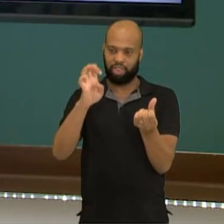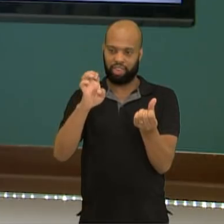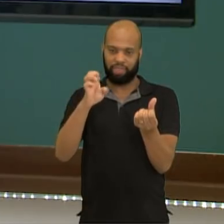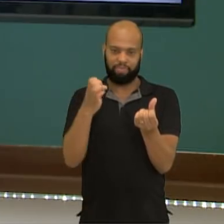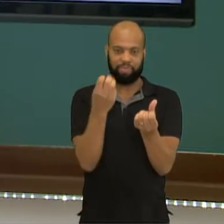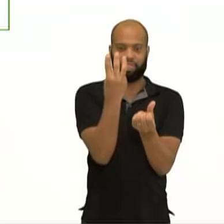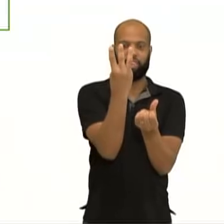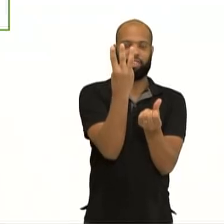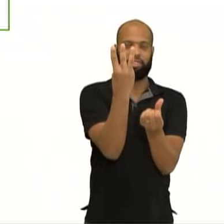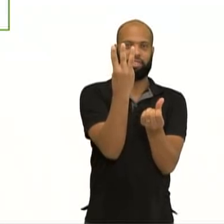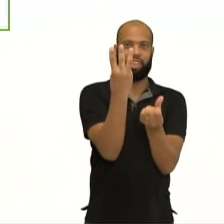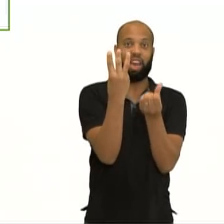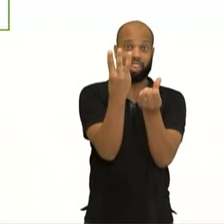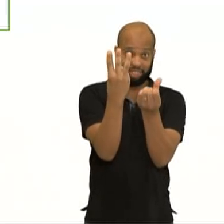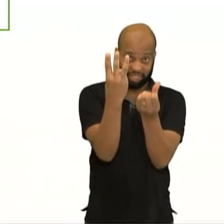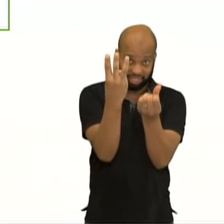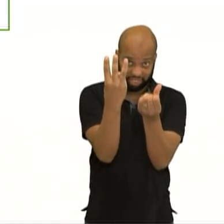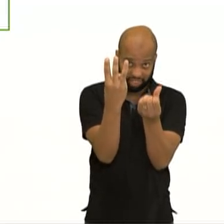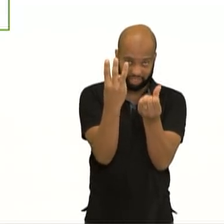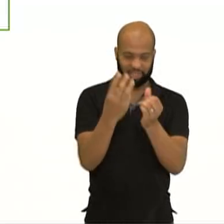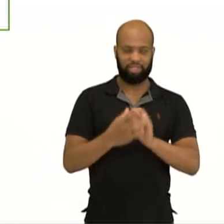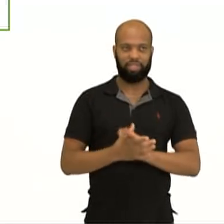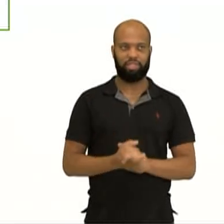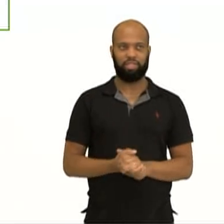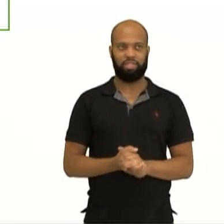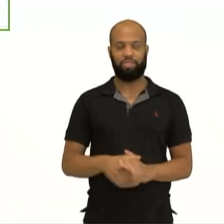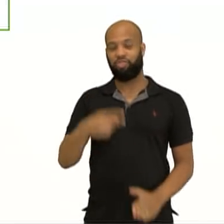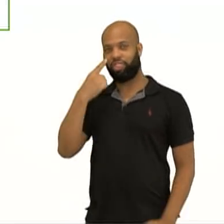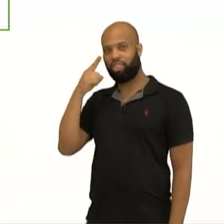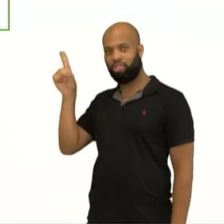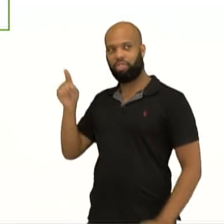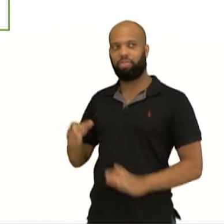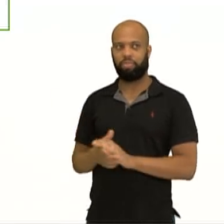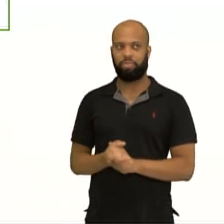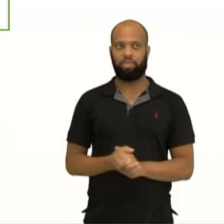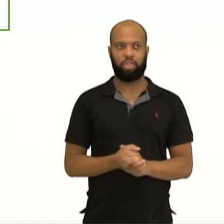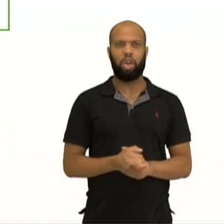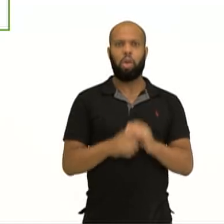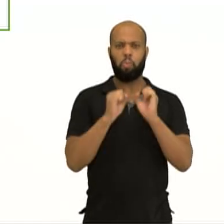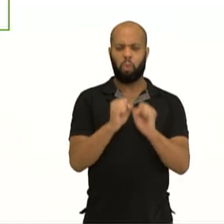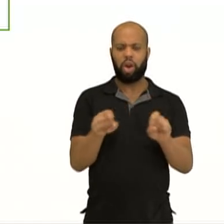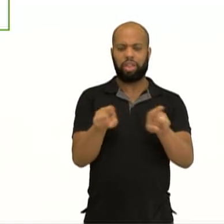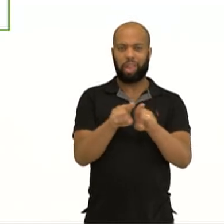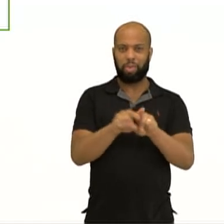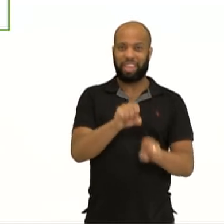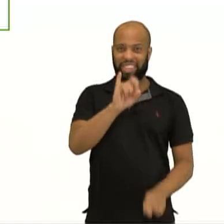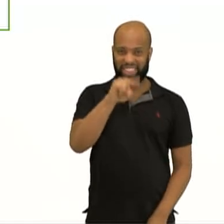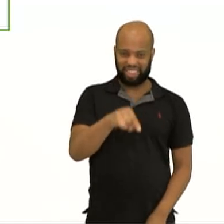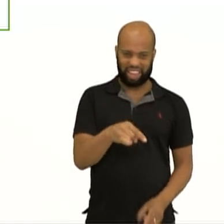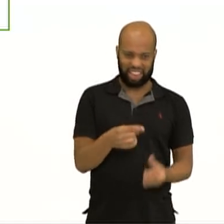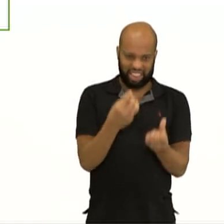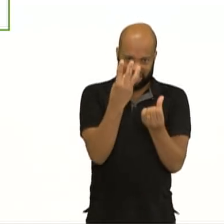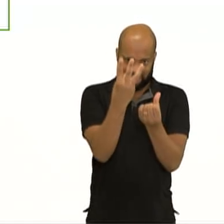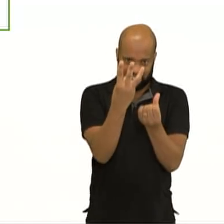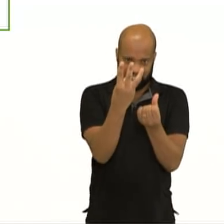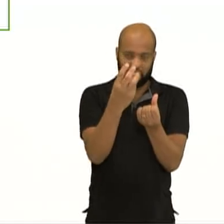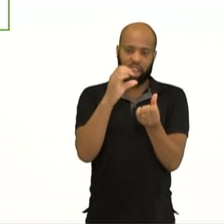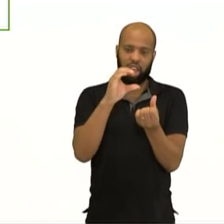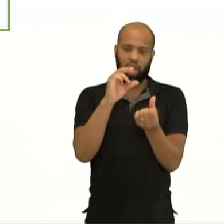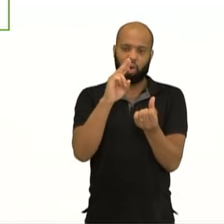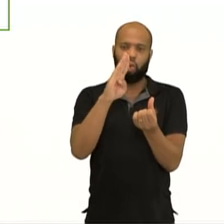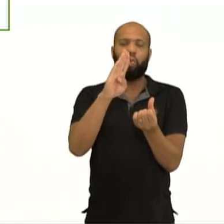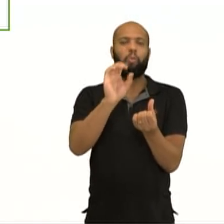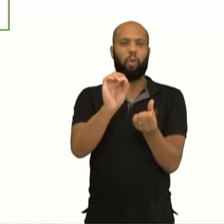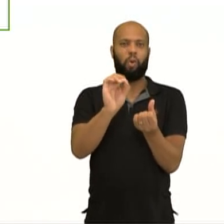ter o quê? 6 ao cubo. Ou eu posso falar que é 6 elevado à terceira potência,